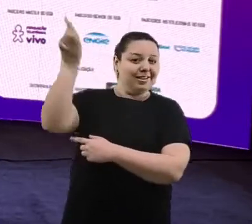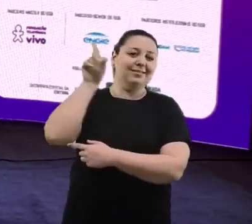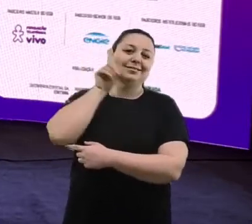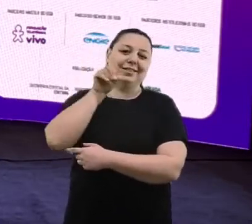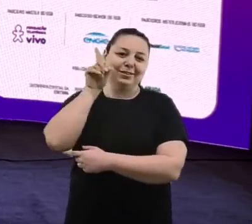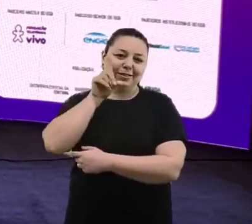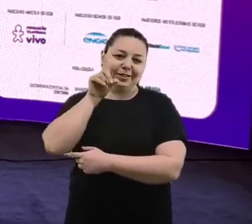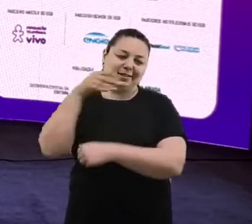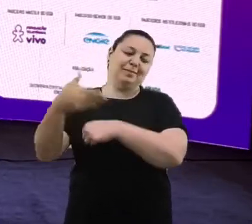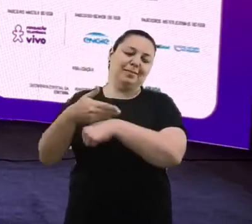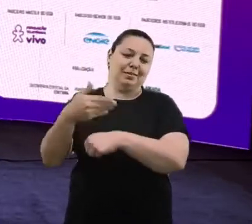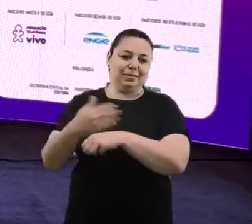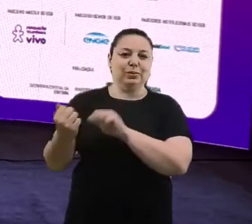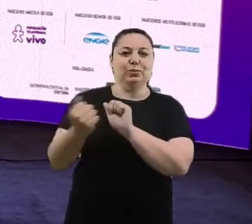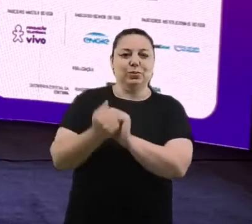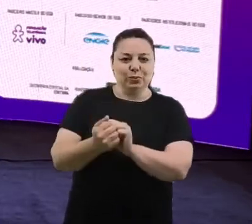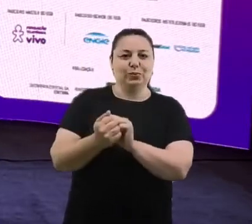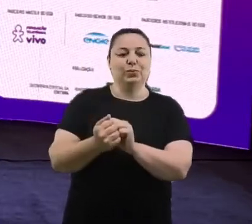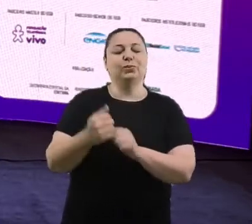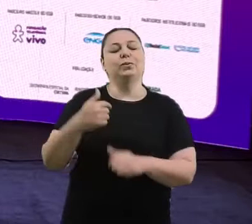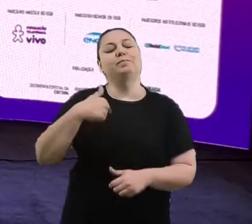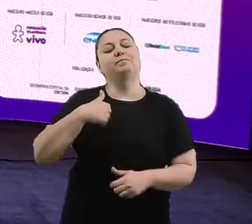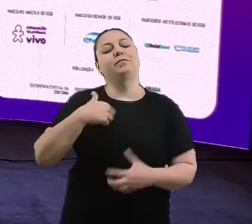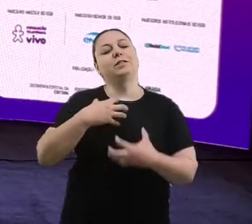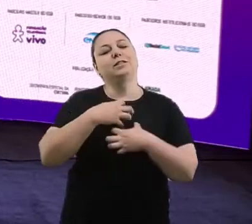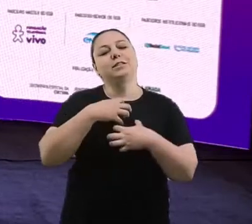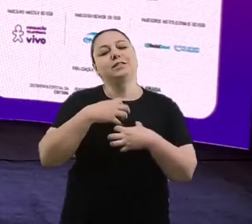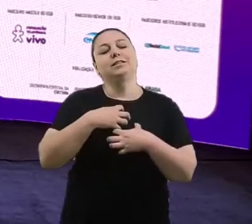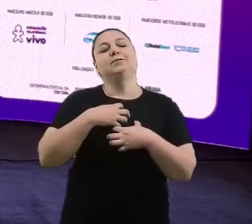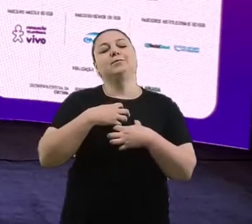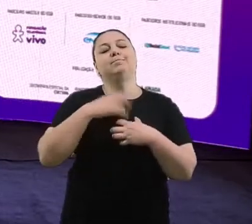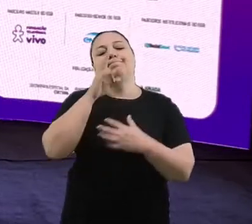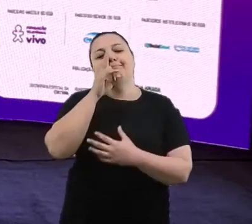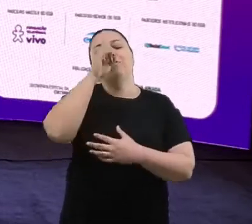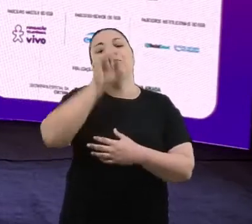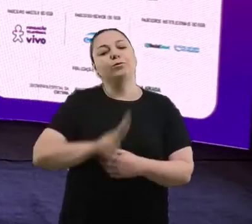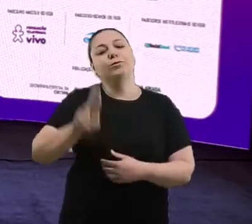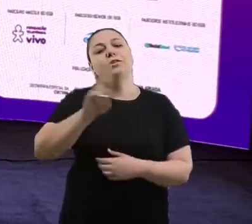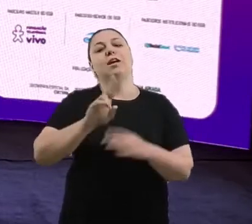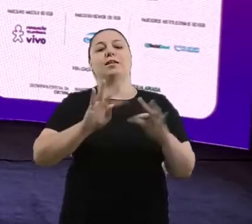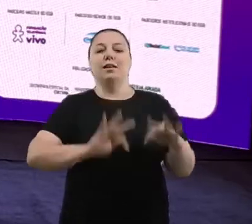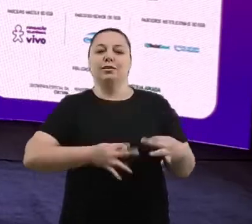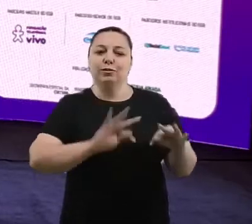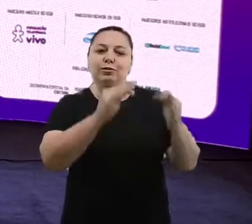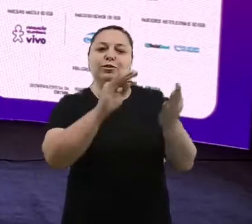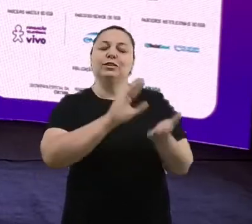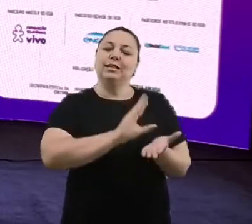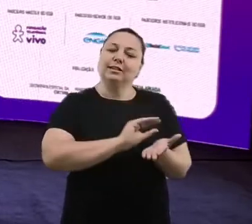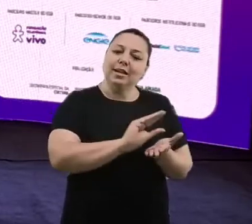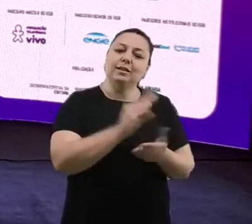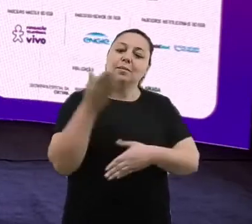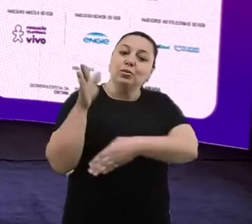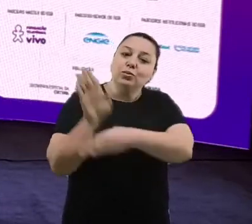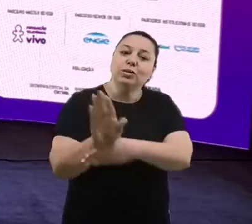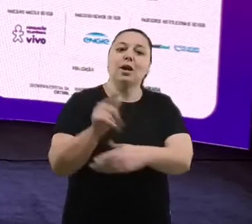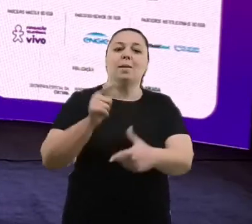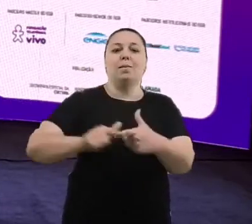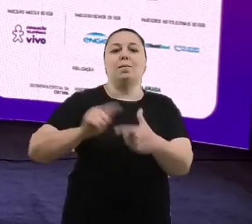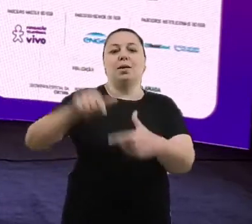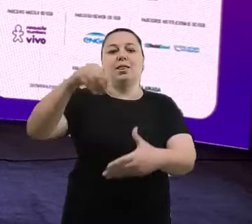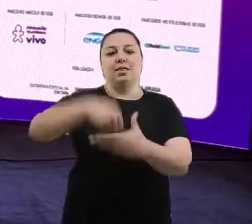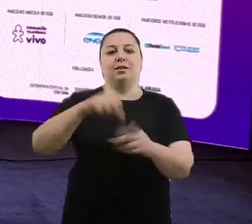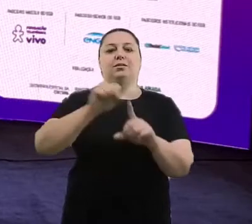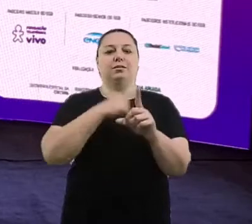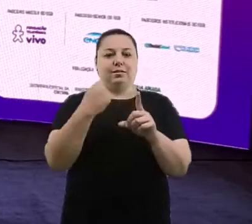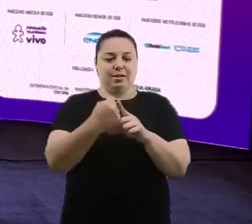forte de usar tecnologia e dados para ajudar a resolver problemas sociais, para o bem. Eu sou psicóloga, como o Vini